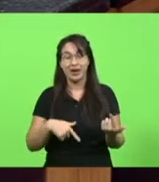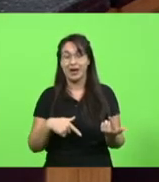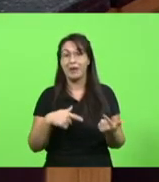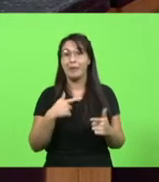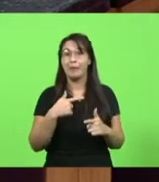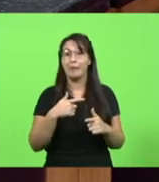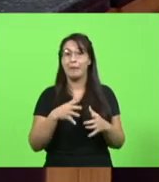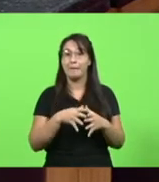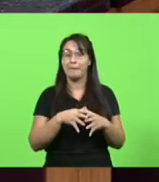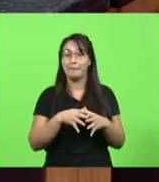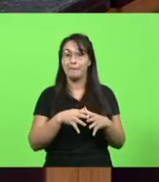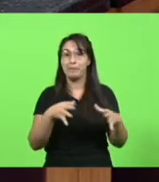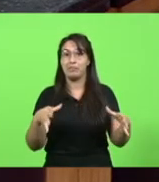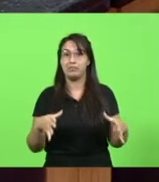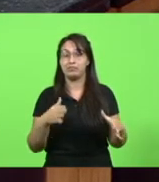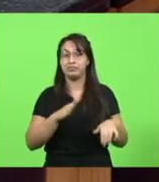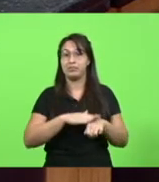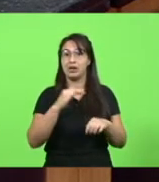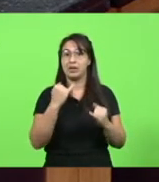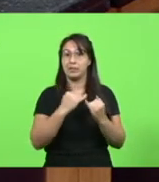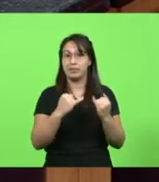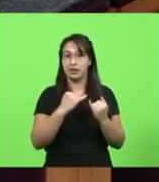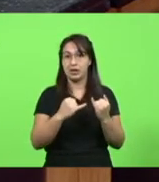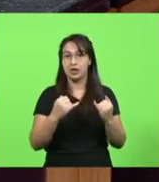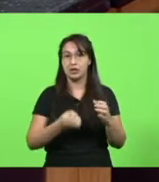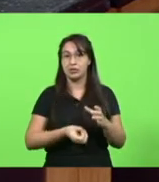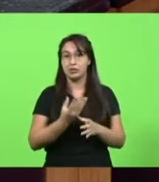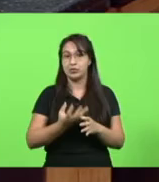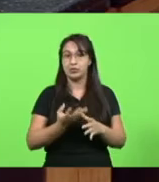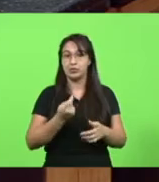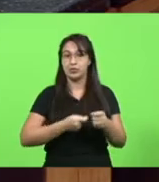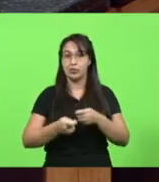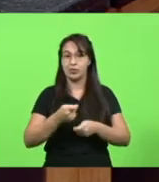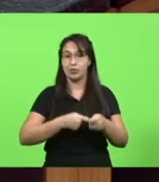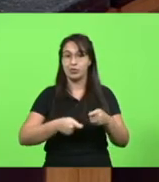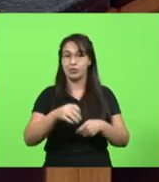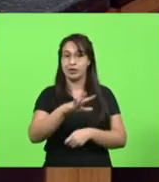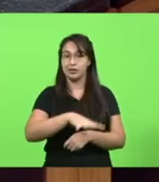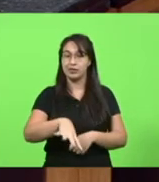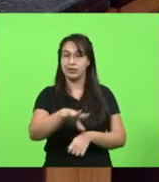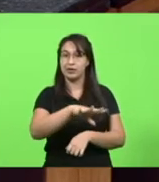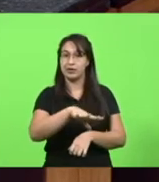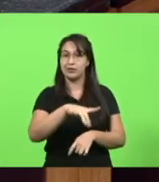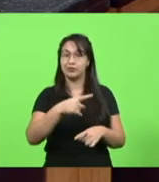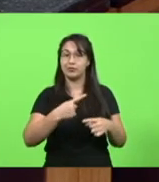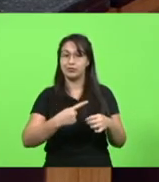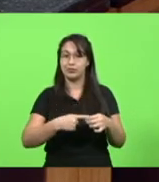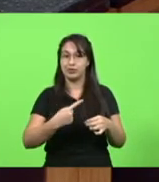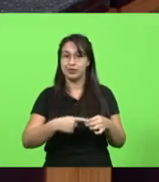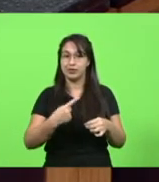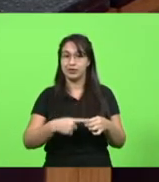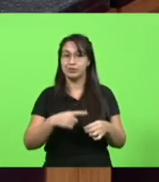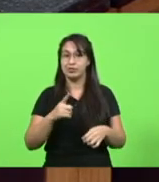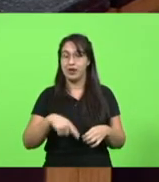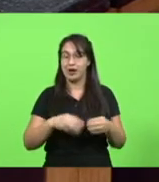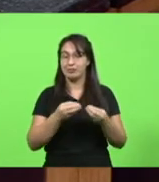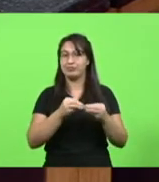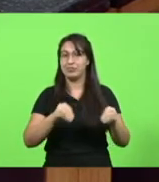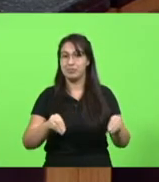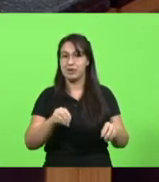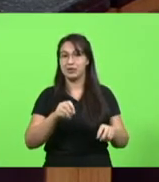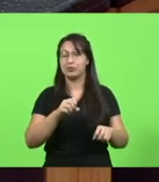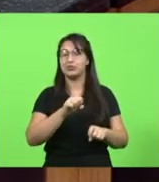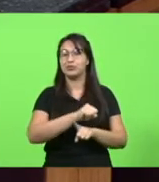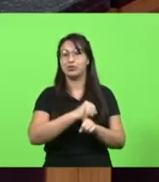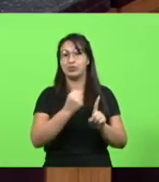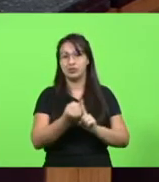da metade da produção econômica desses municípios. E todo impacto econômico traz também um impacto social. Essa é a nossa